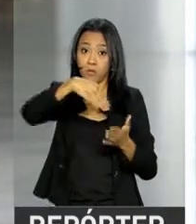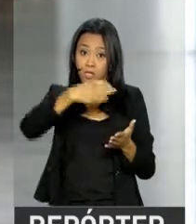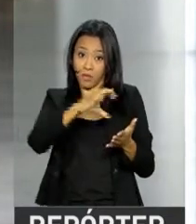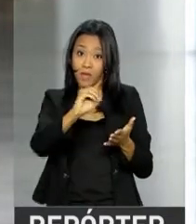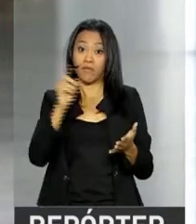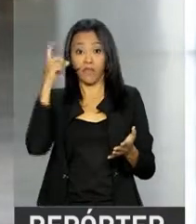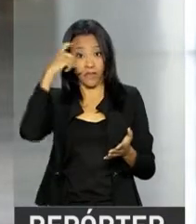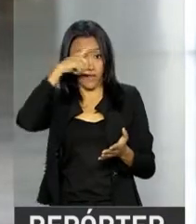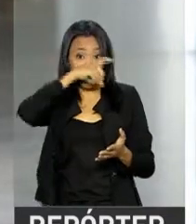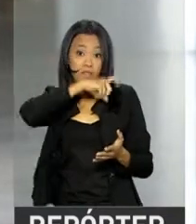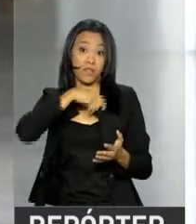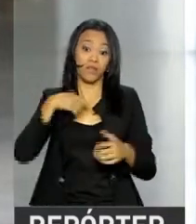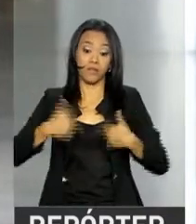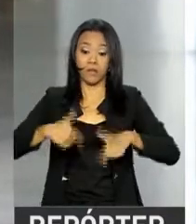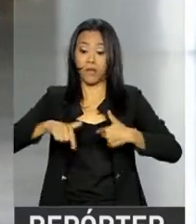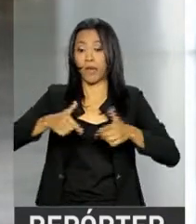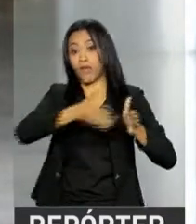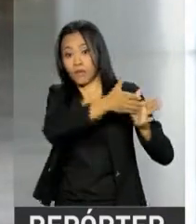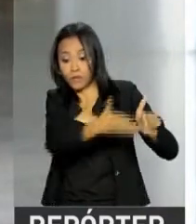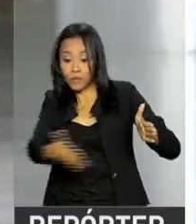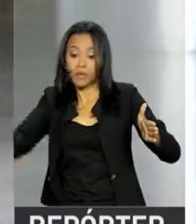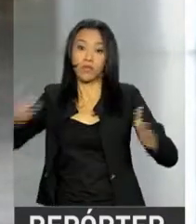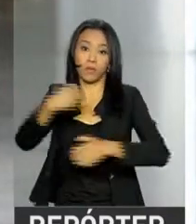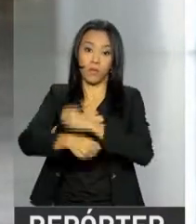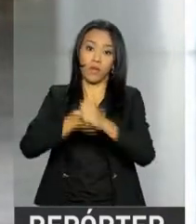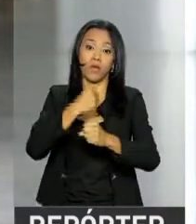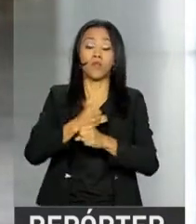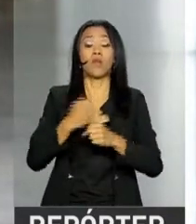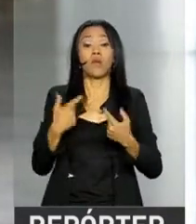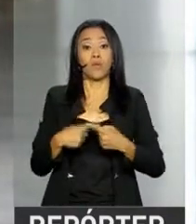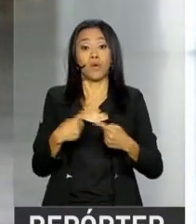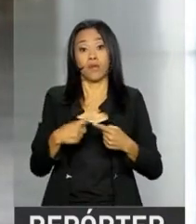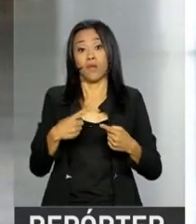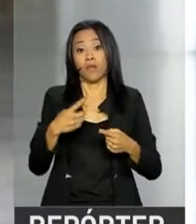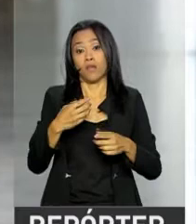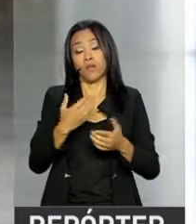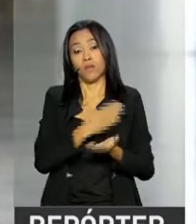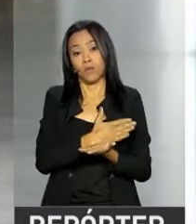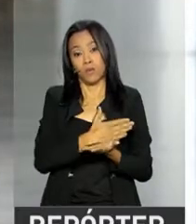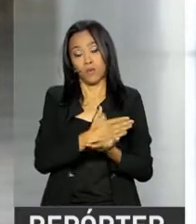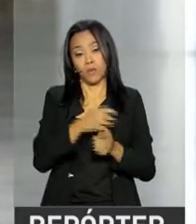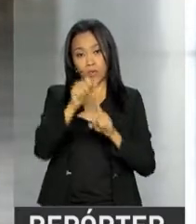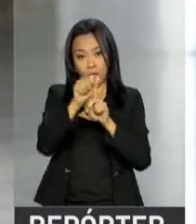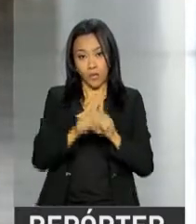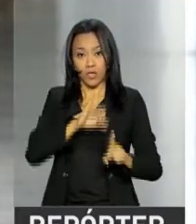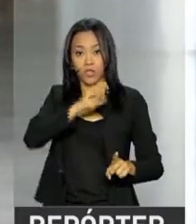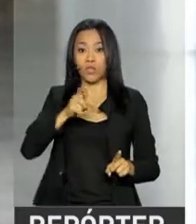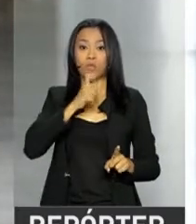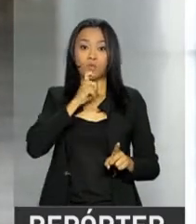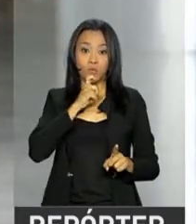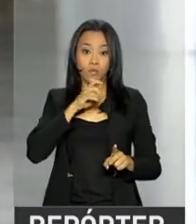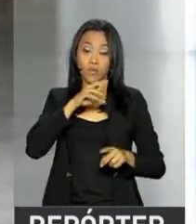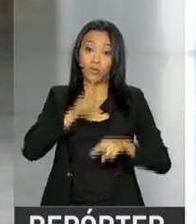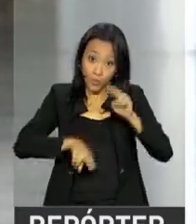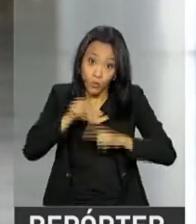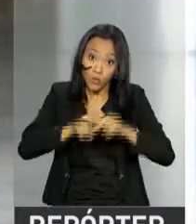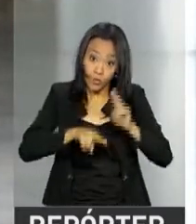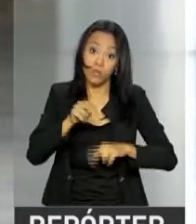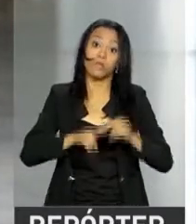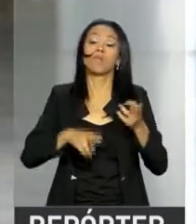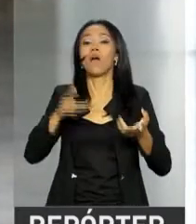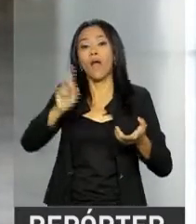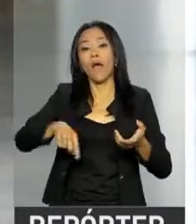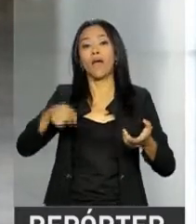continuar trabalhando o assunto durante o ano já que a partir de junho o congresso nacional se volta para as eleições de outubro e o governo também precisa tocar